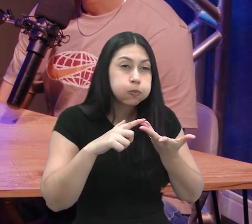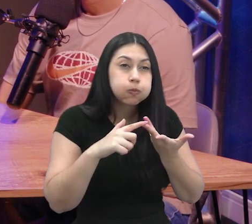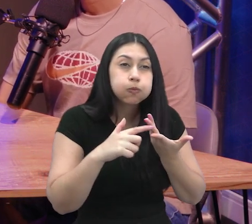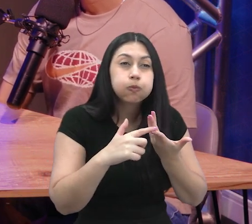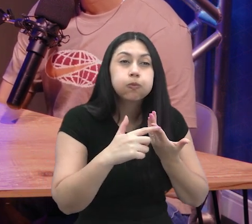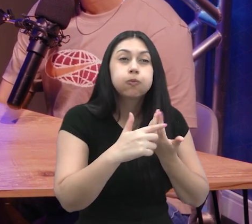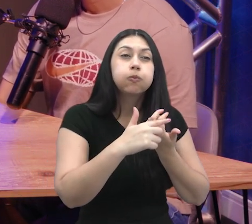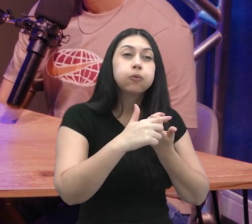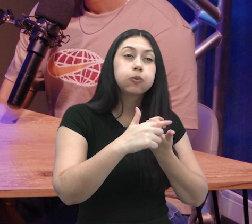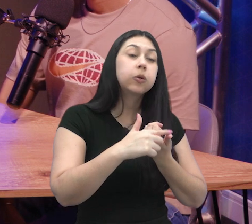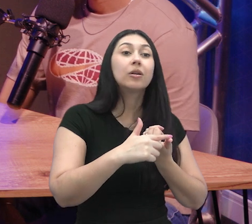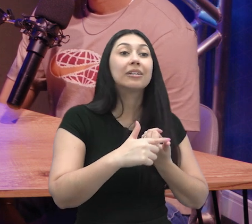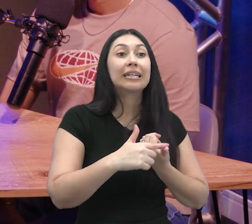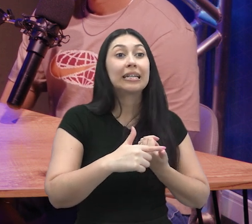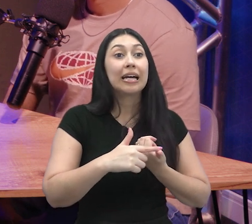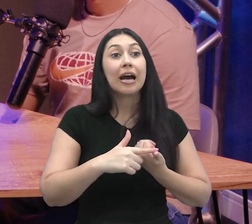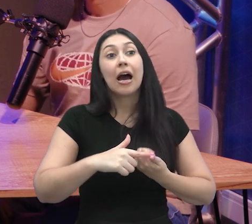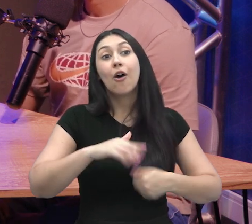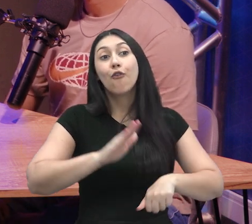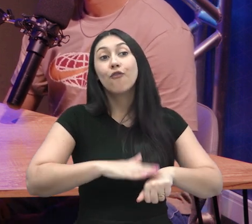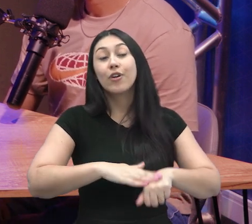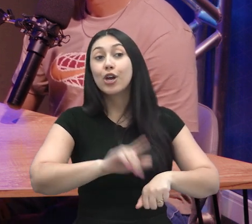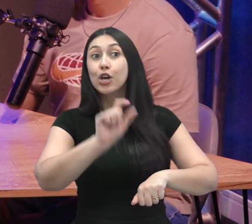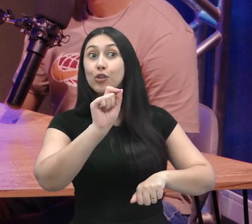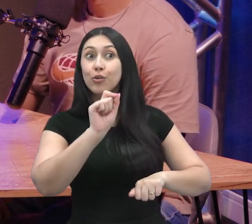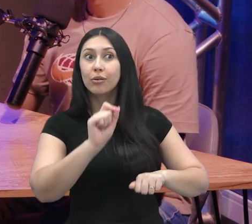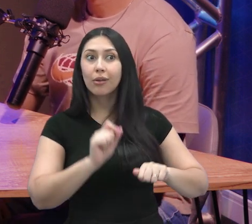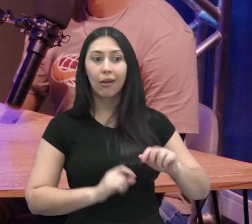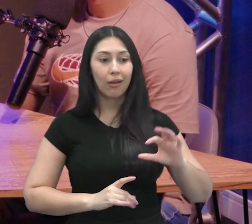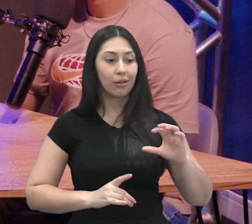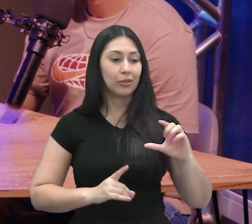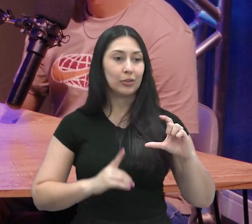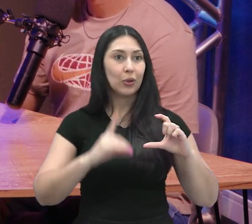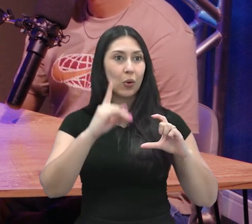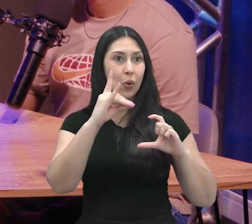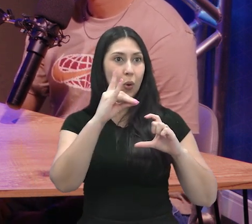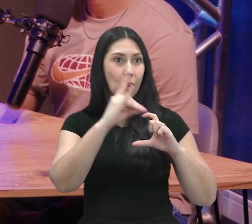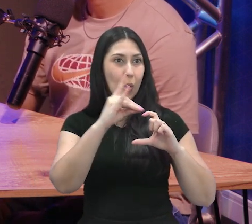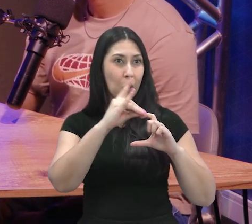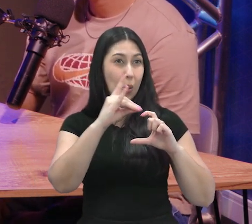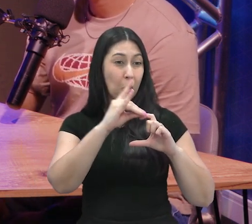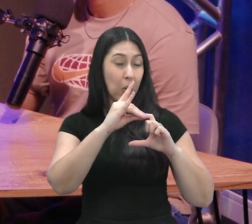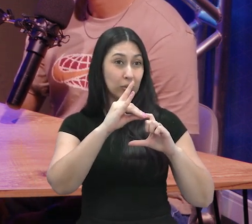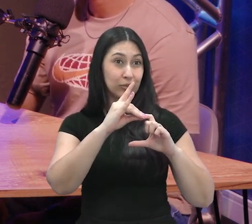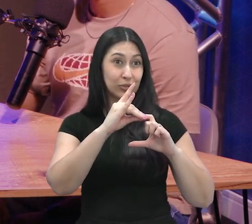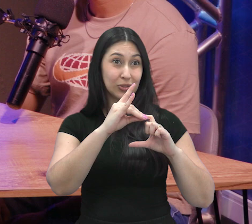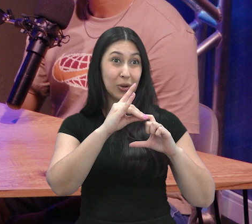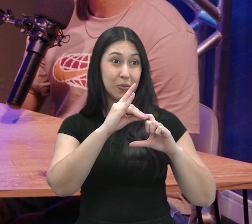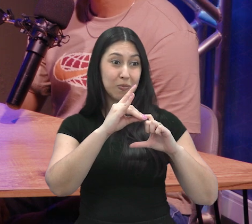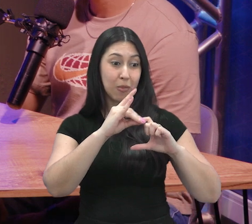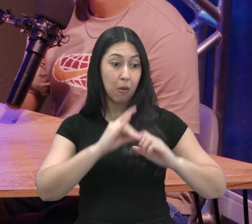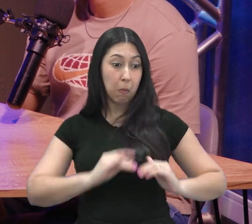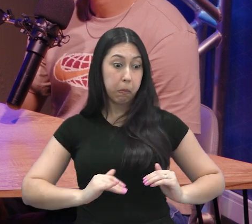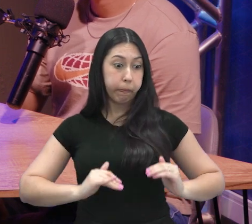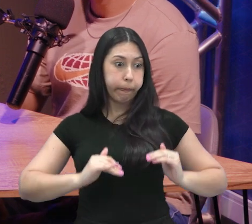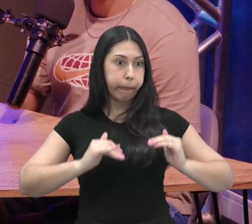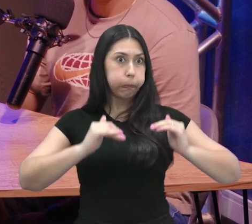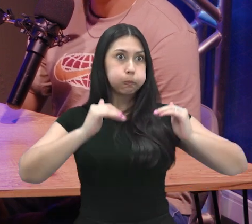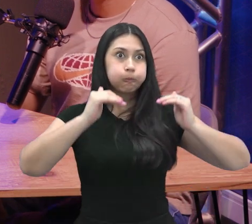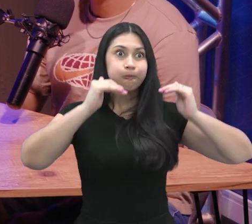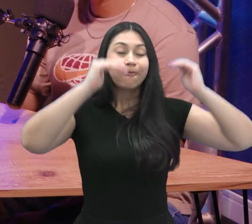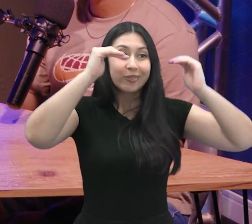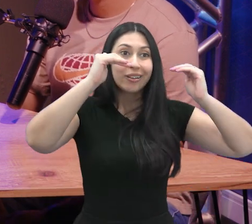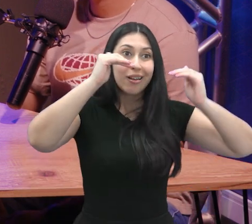essa sobrecarga também libera altos níveis de cortisol, o hormônio do estresse, o que impacta negativamente o hipocampo, a